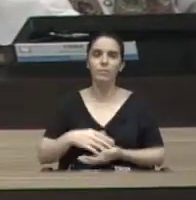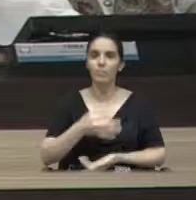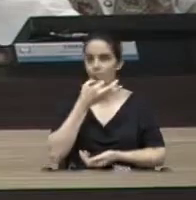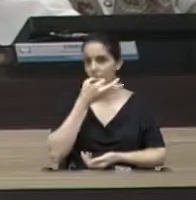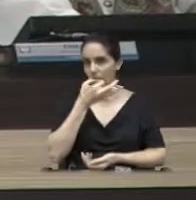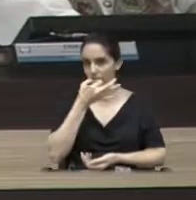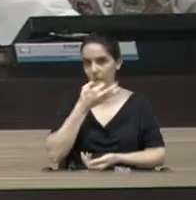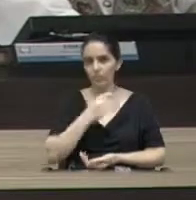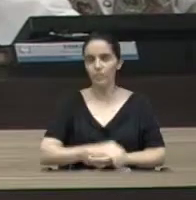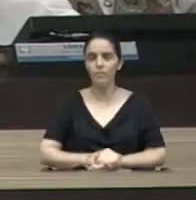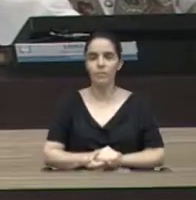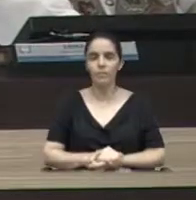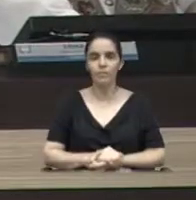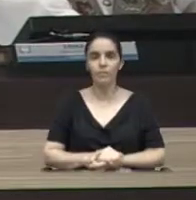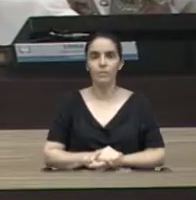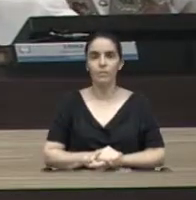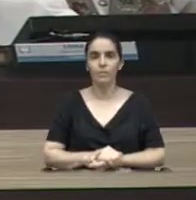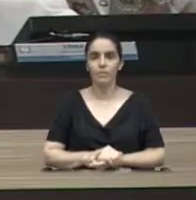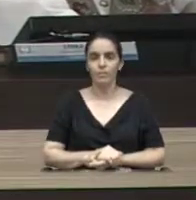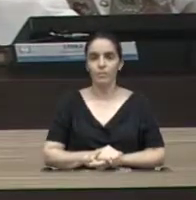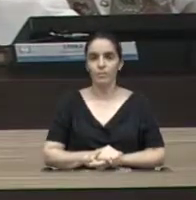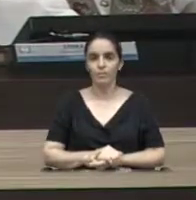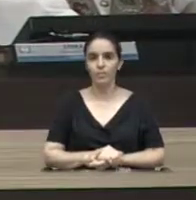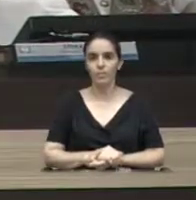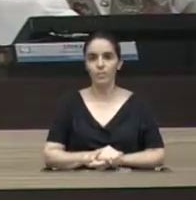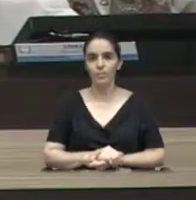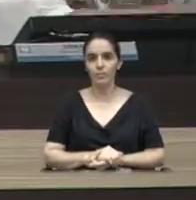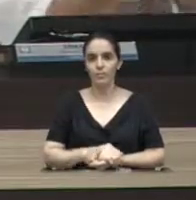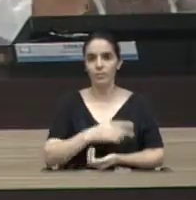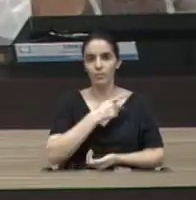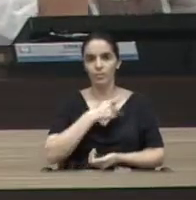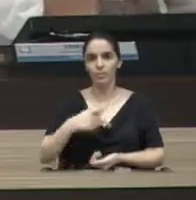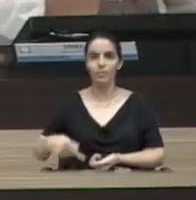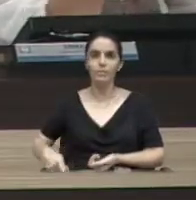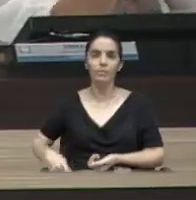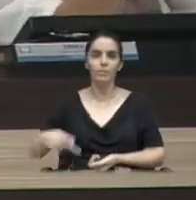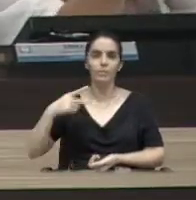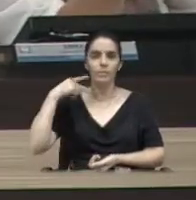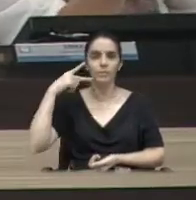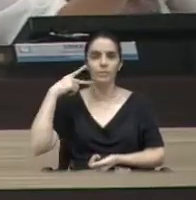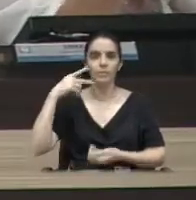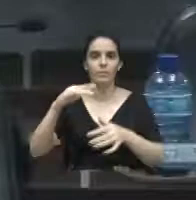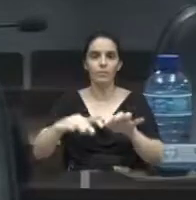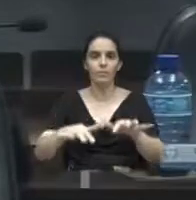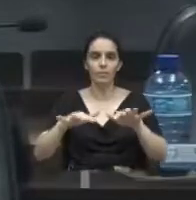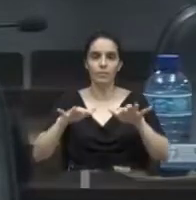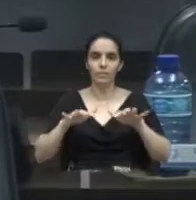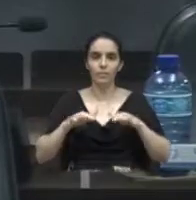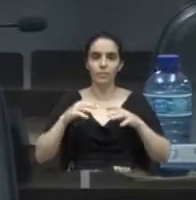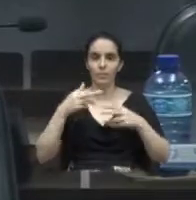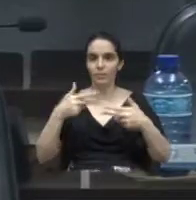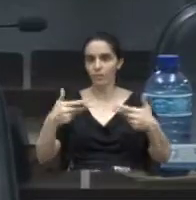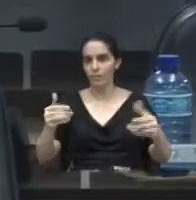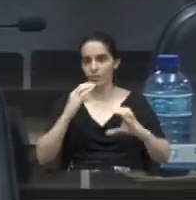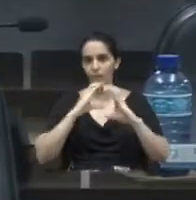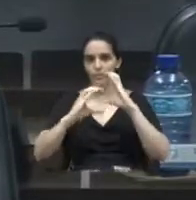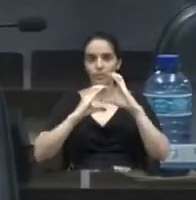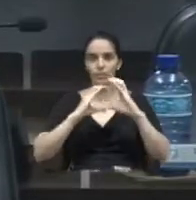proponente Carolina Pontes. Excelentíssimo presidente, nobres pares e público que nos acompanha pelos mais diversos